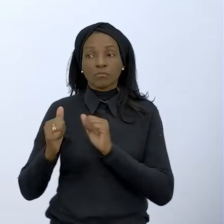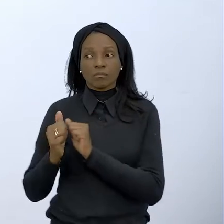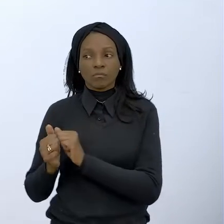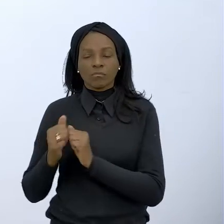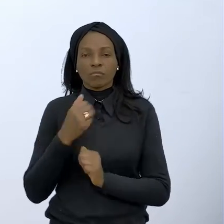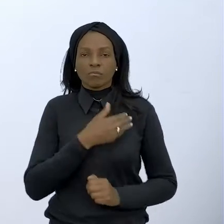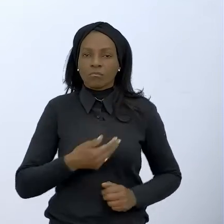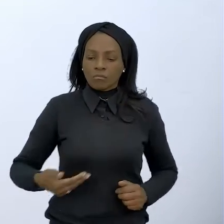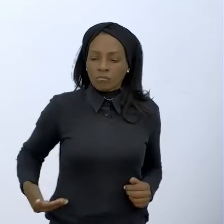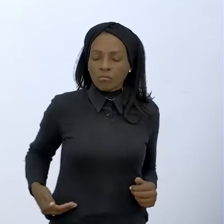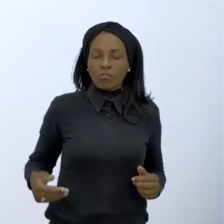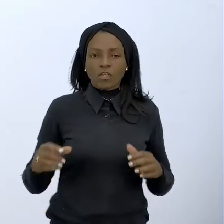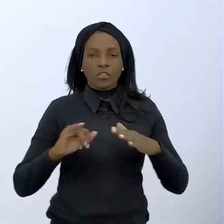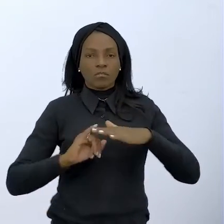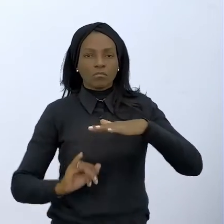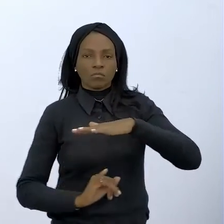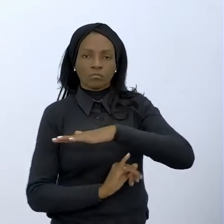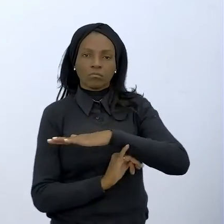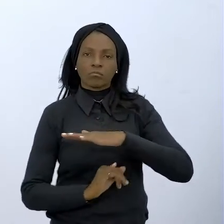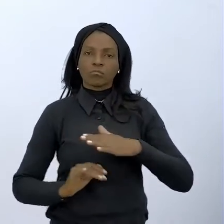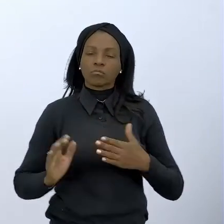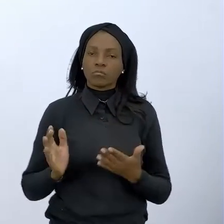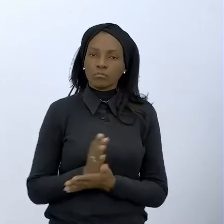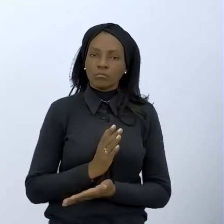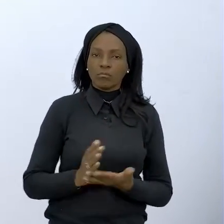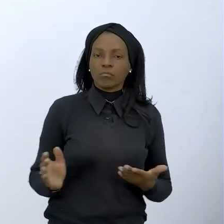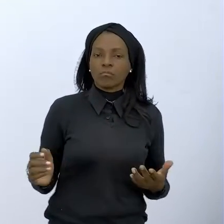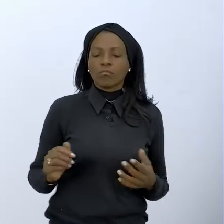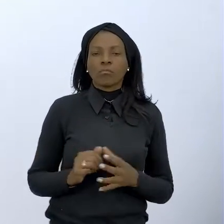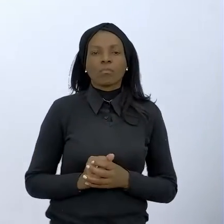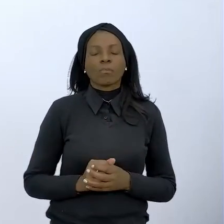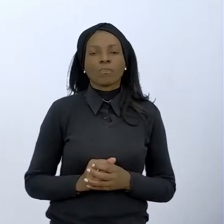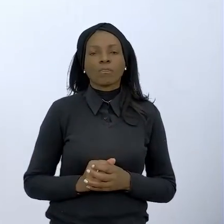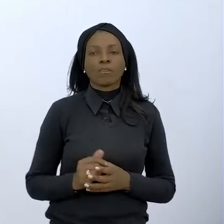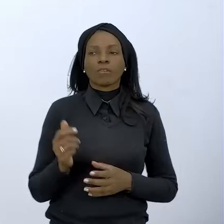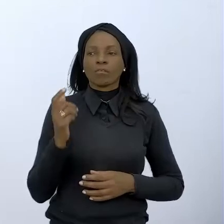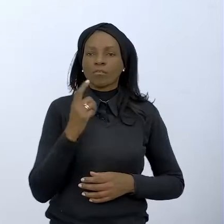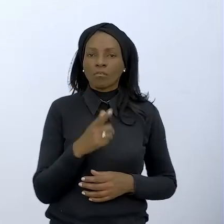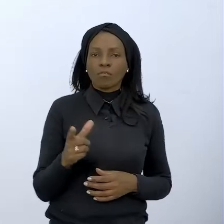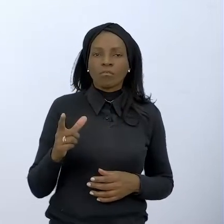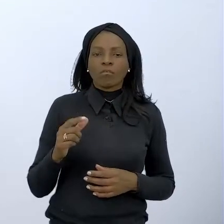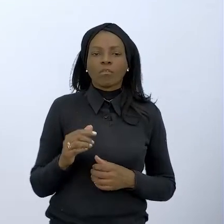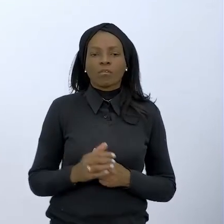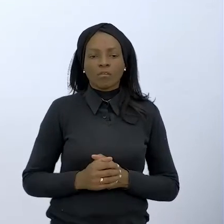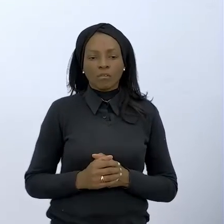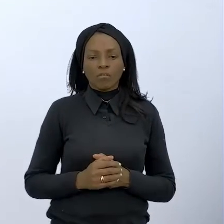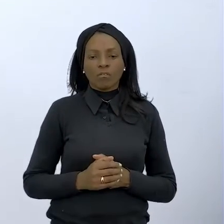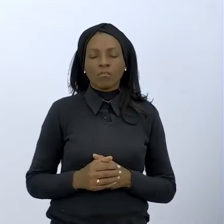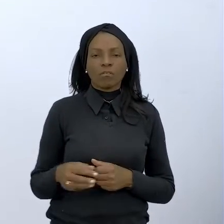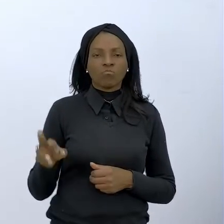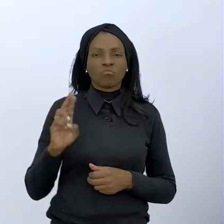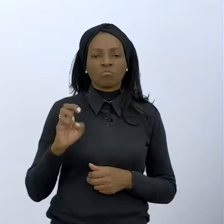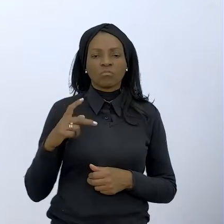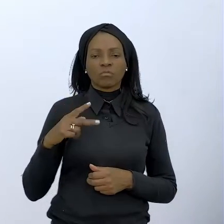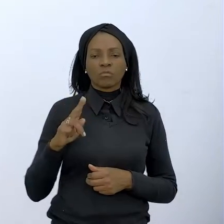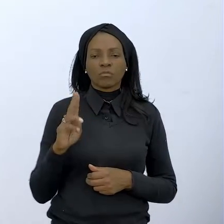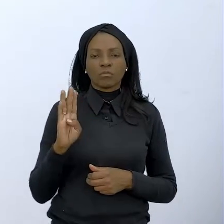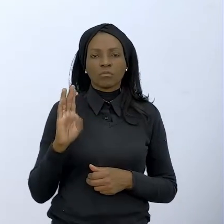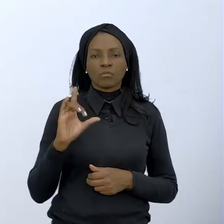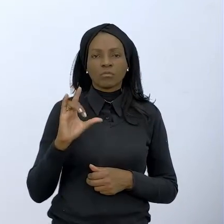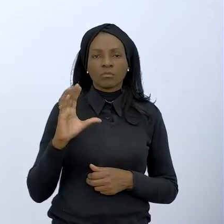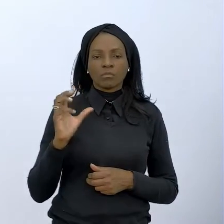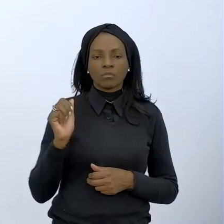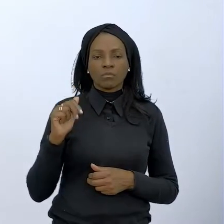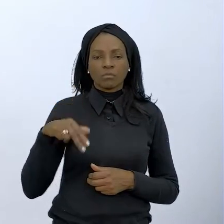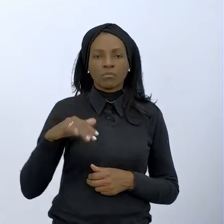governo, com as instituições, vem na perspectiva do republicanismo, um